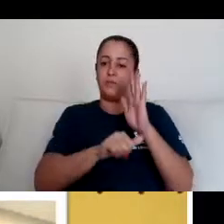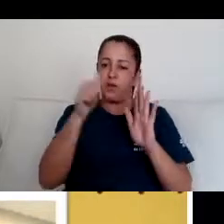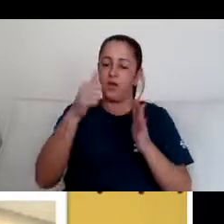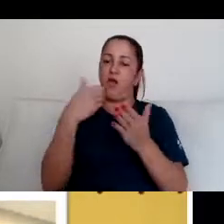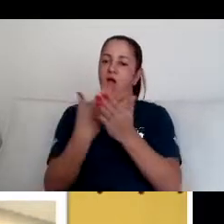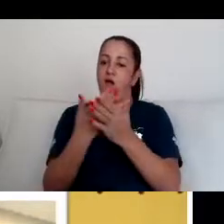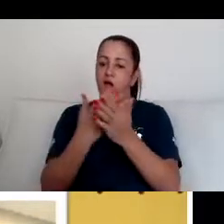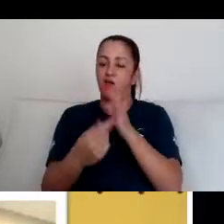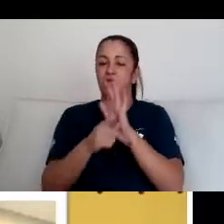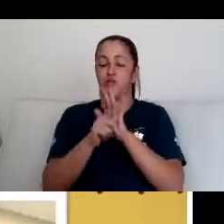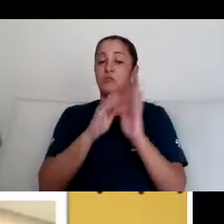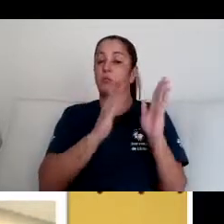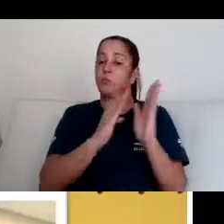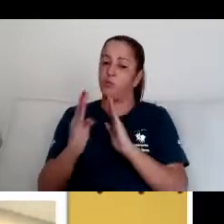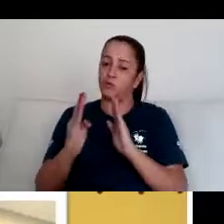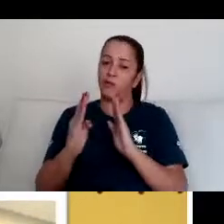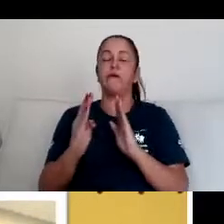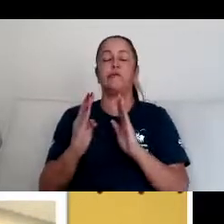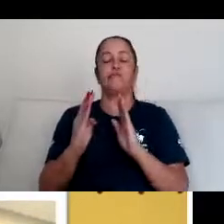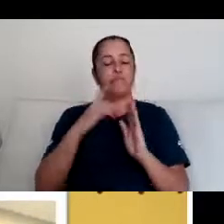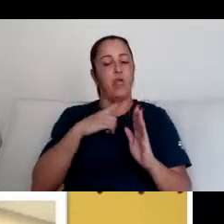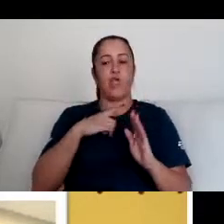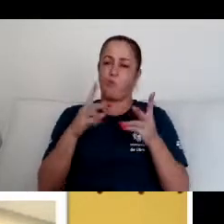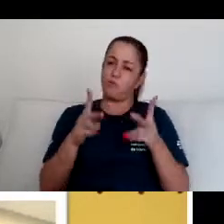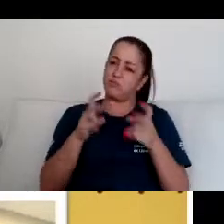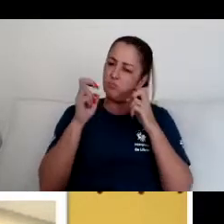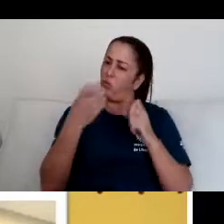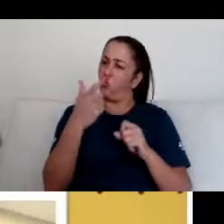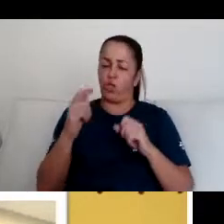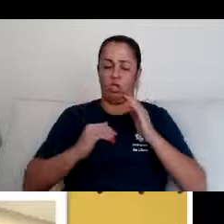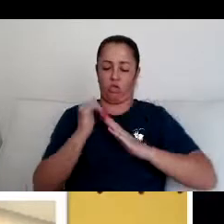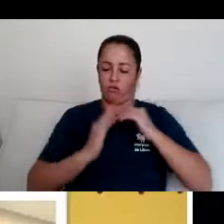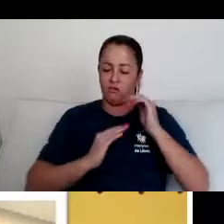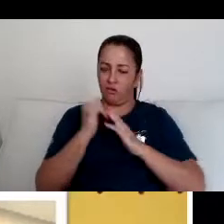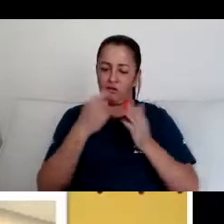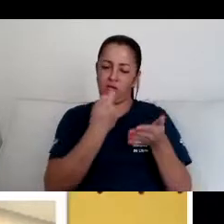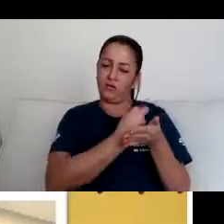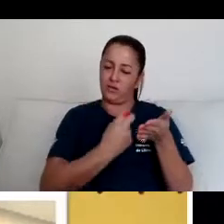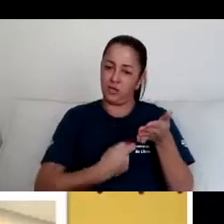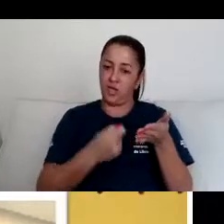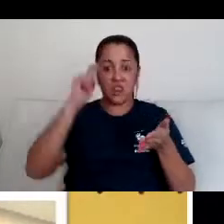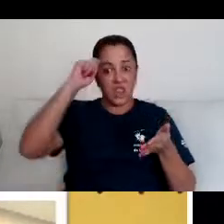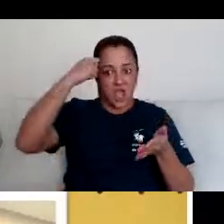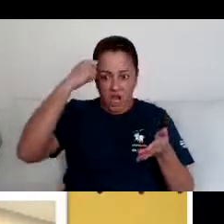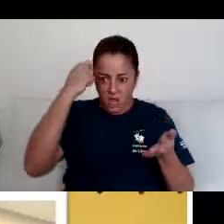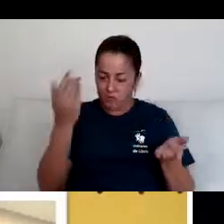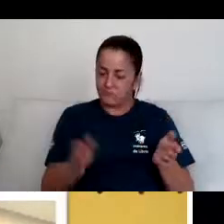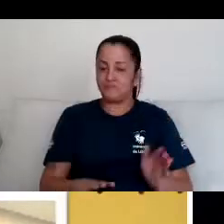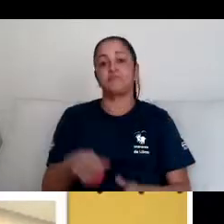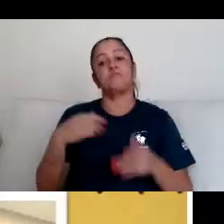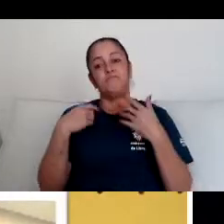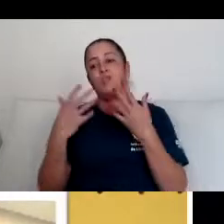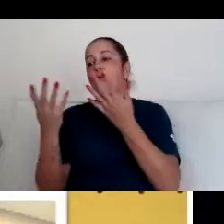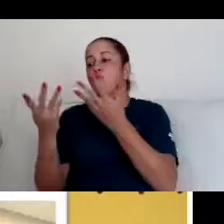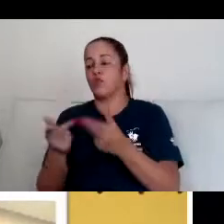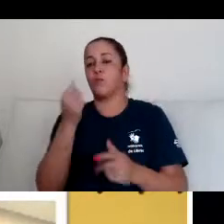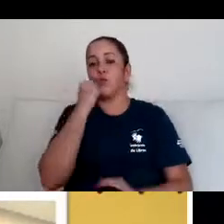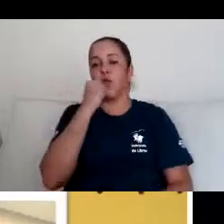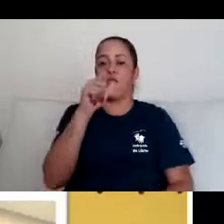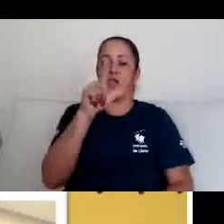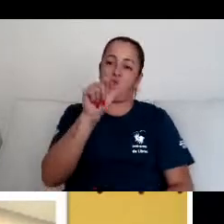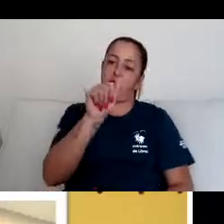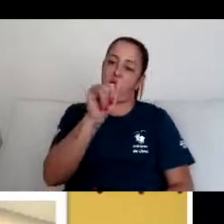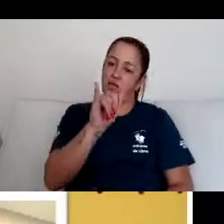eu pude notar que não havia obras de autoras negras. Então, decidi convidar a Laís Ellen, hoje estudante